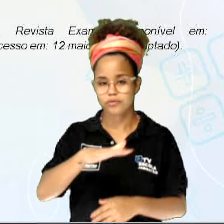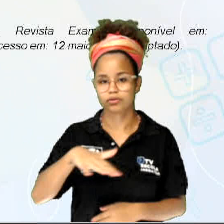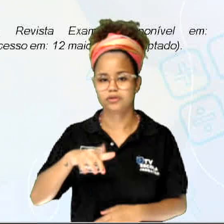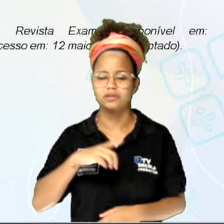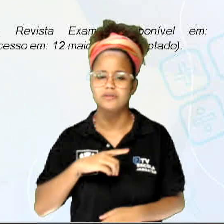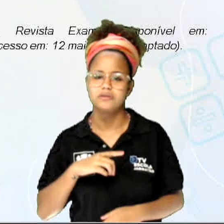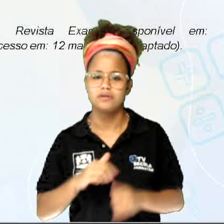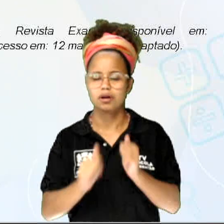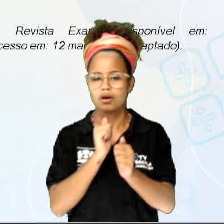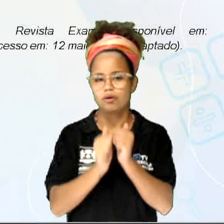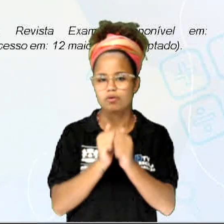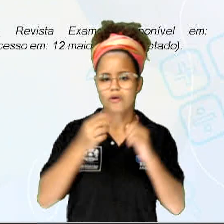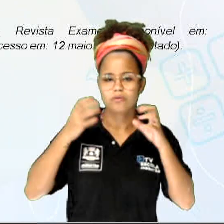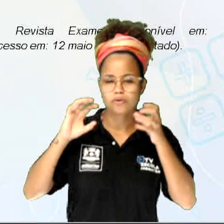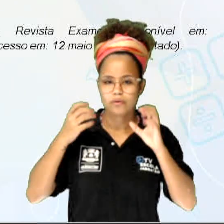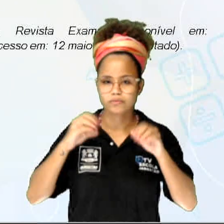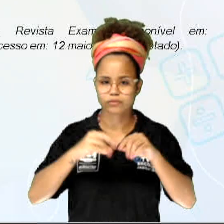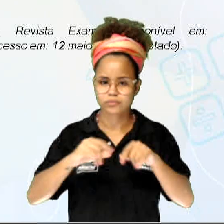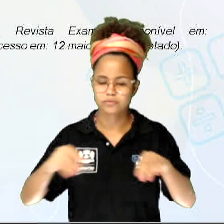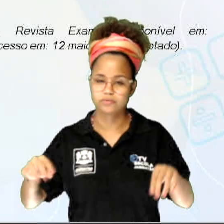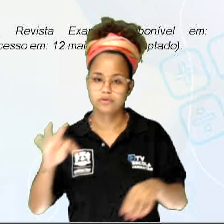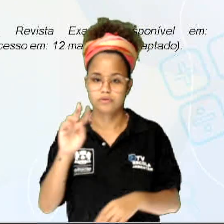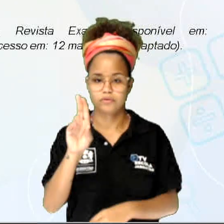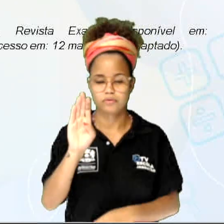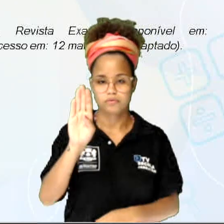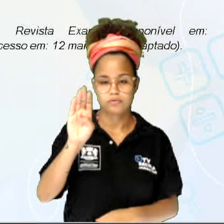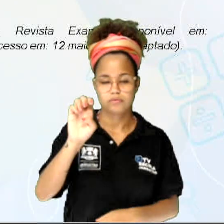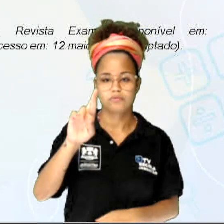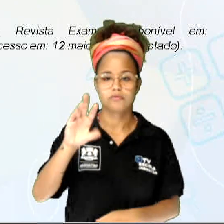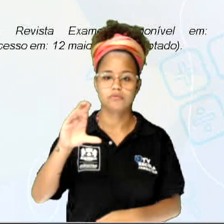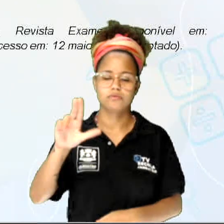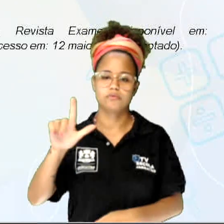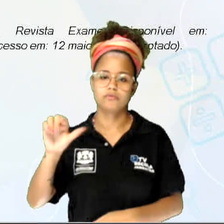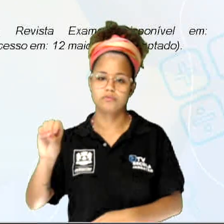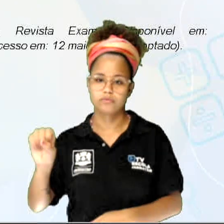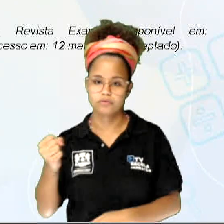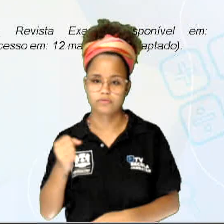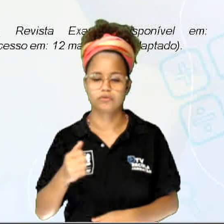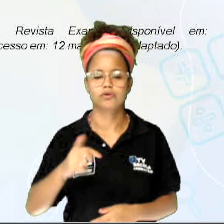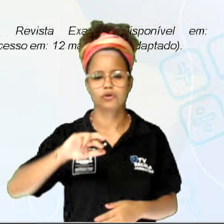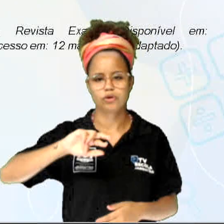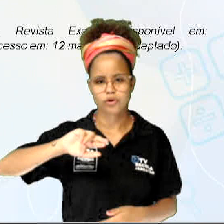milho, farinha de trigo, tubérculos e as fontes de ferro e outros